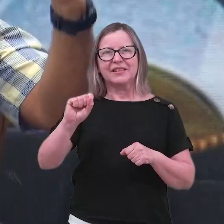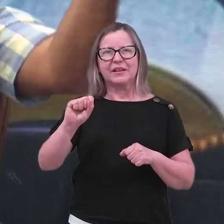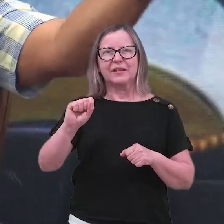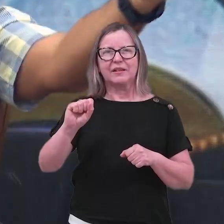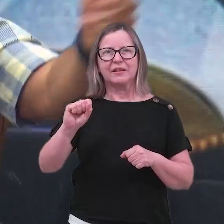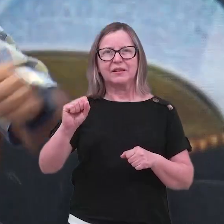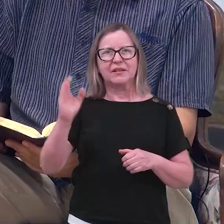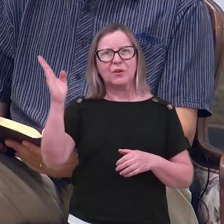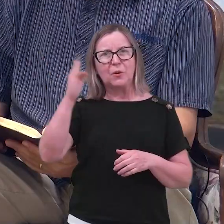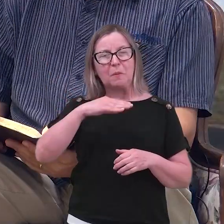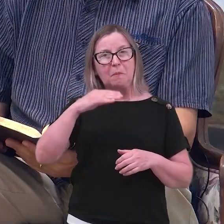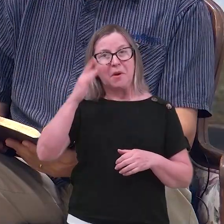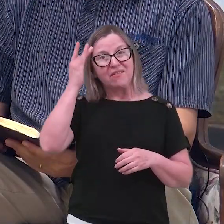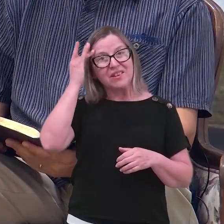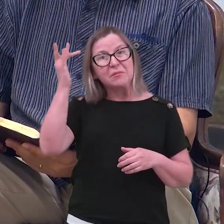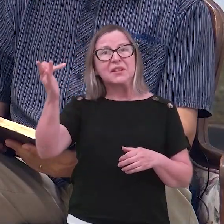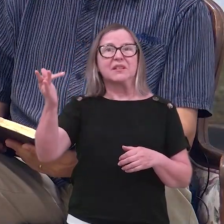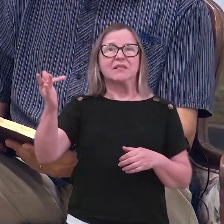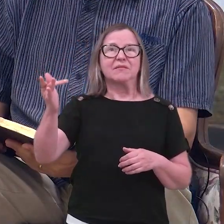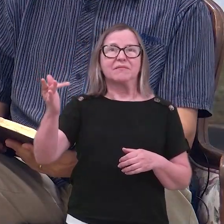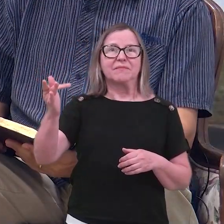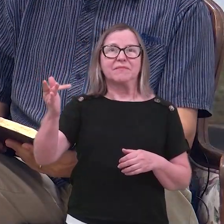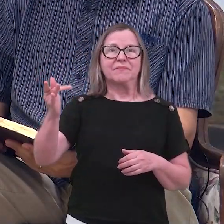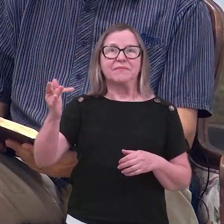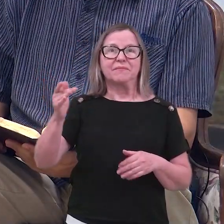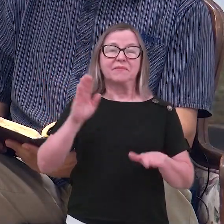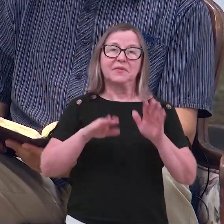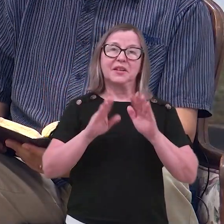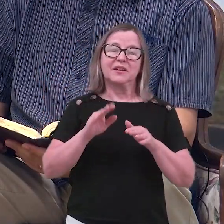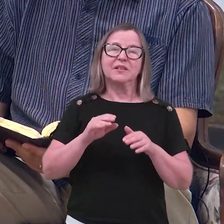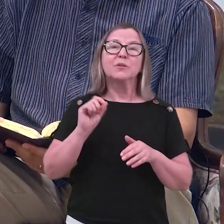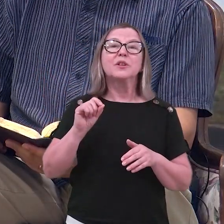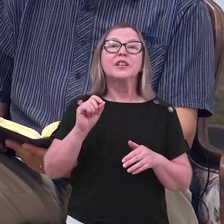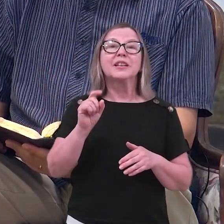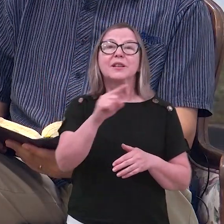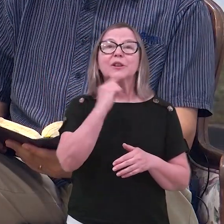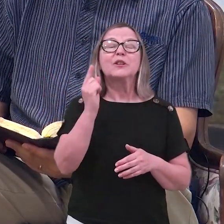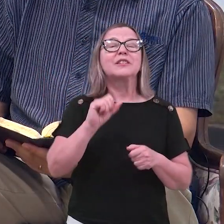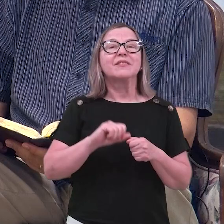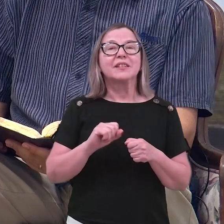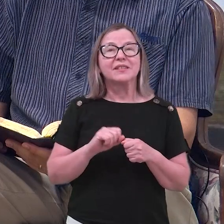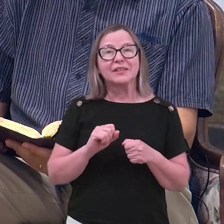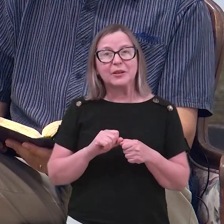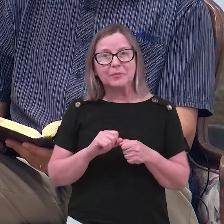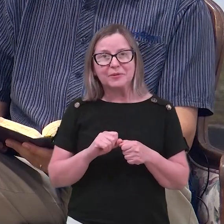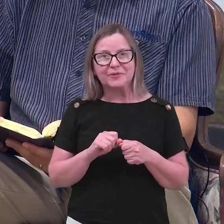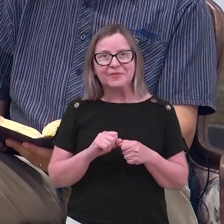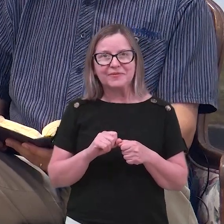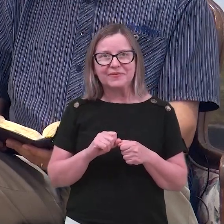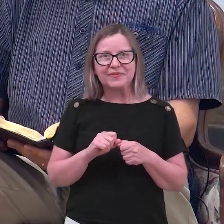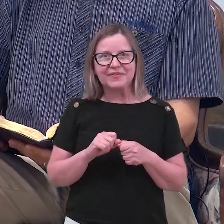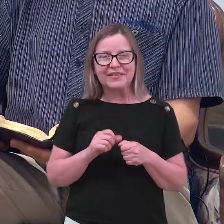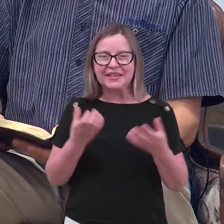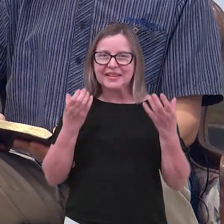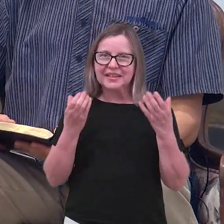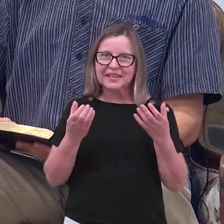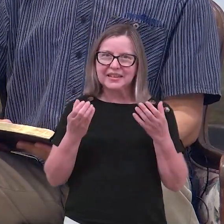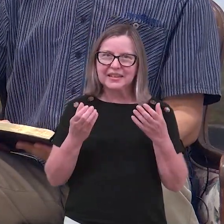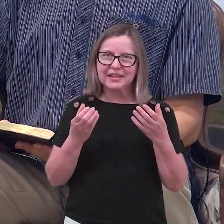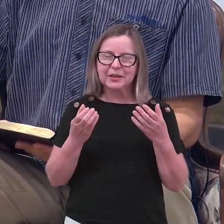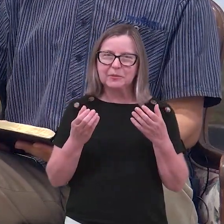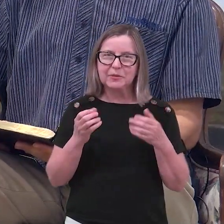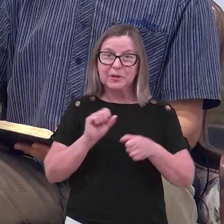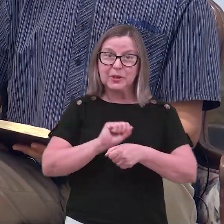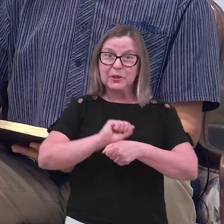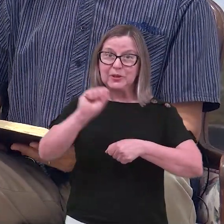o mal de amanhã. E muitas vezes, sabe o que nós fazemos? Nós tentamos resolver